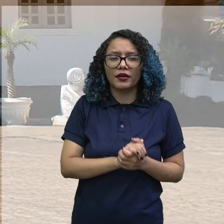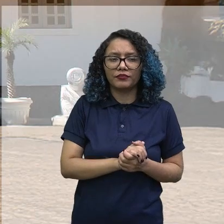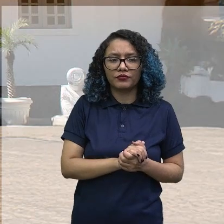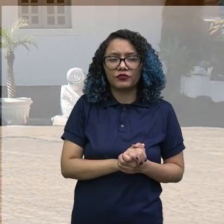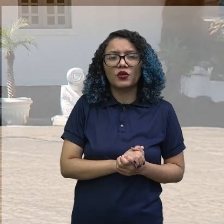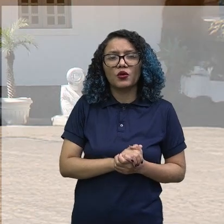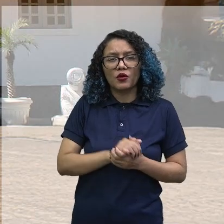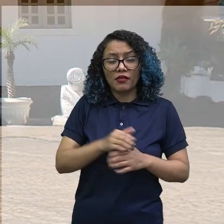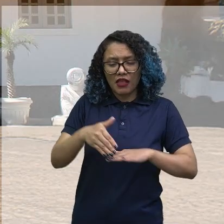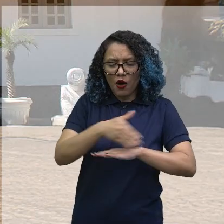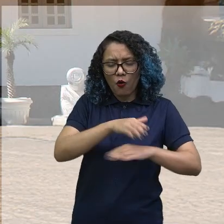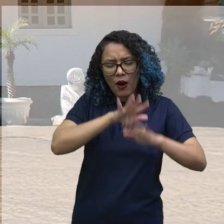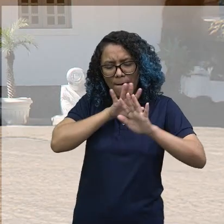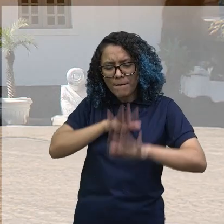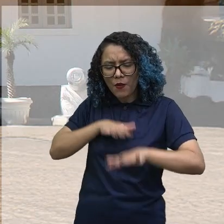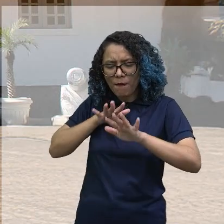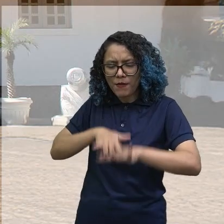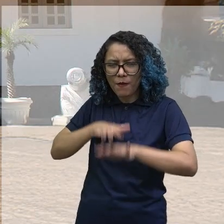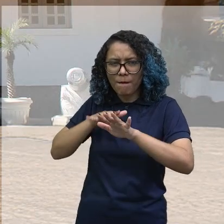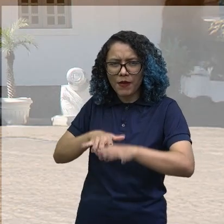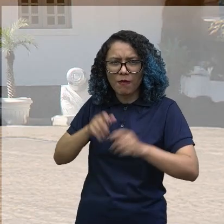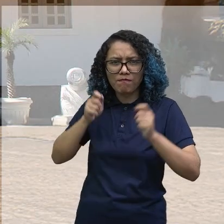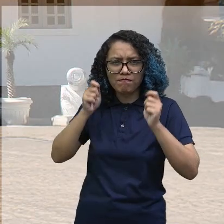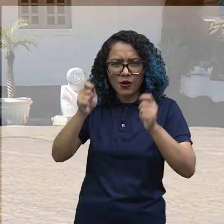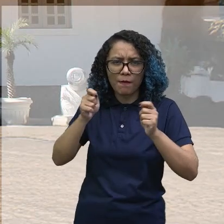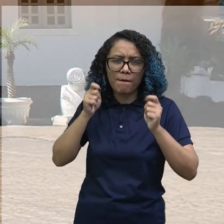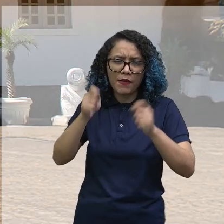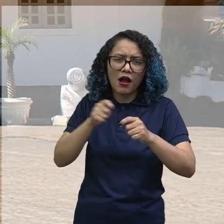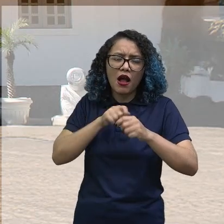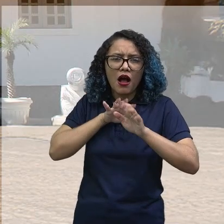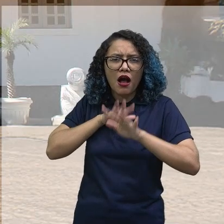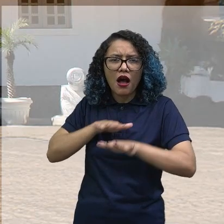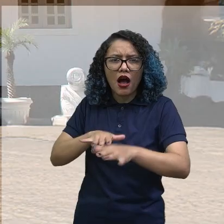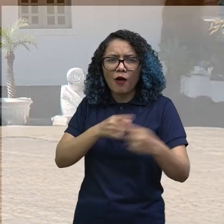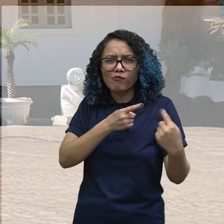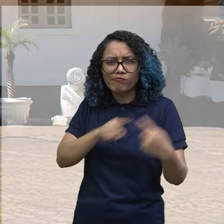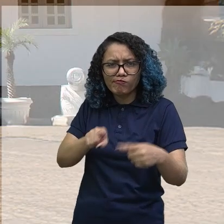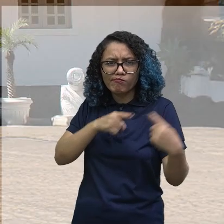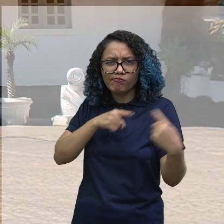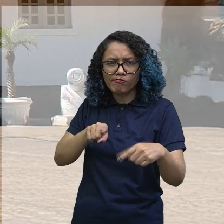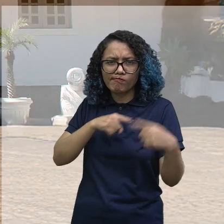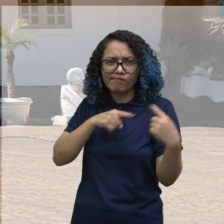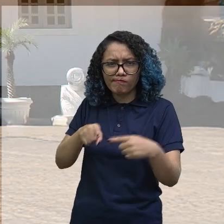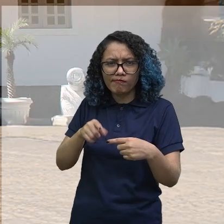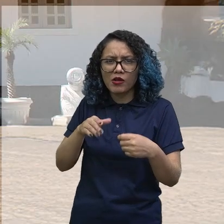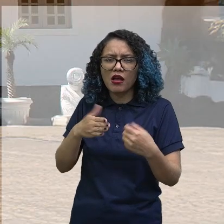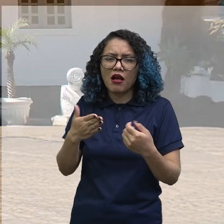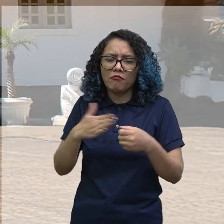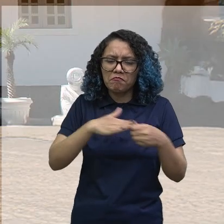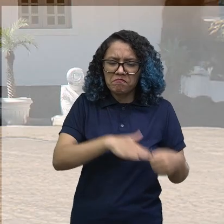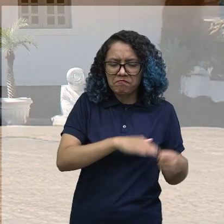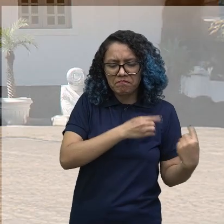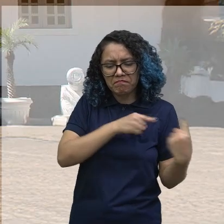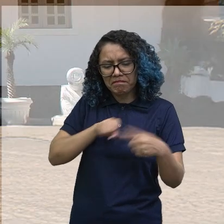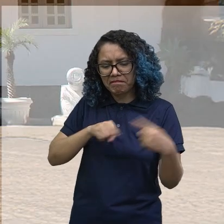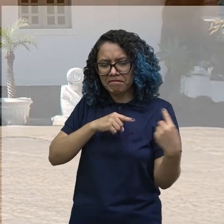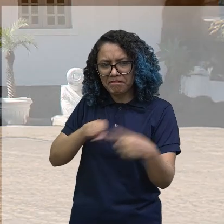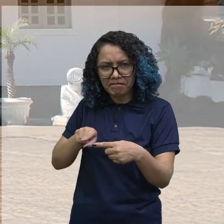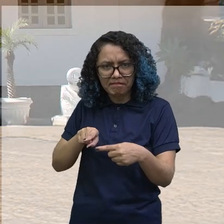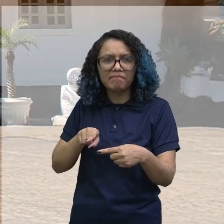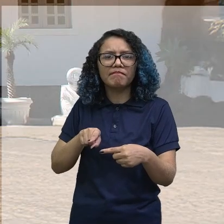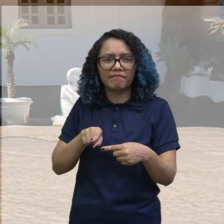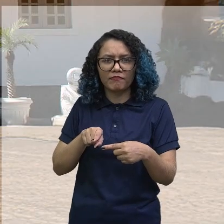e marcharam protestando contra essa imposição do governo federal,